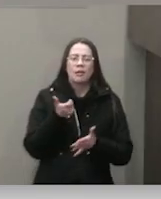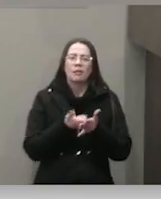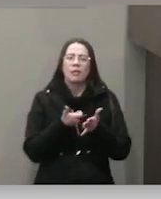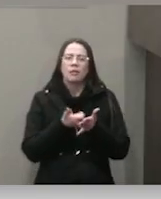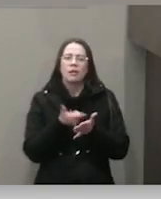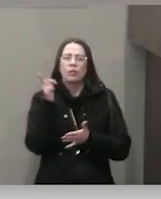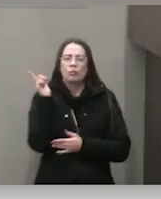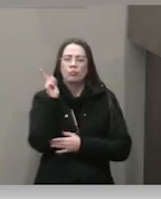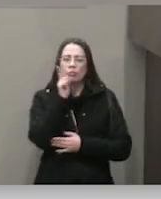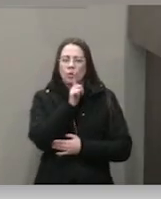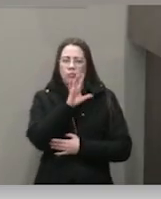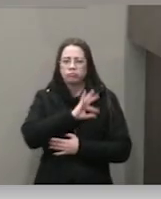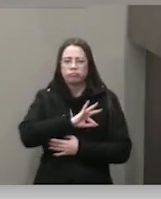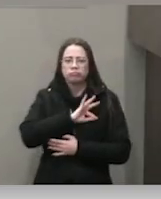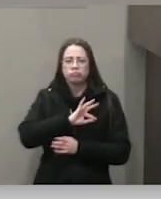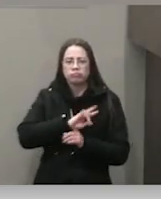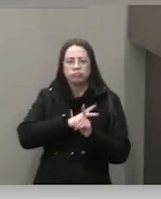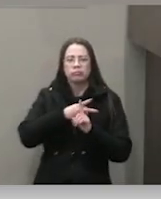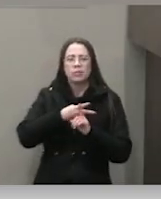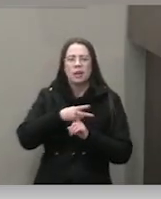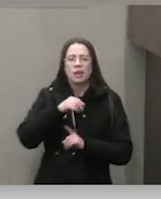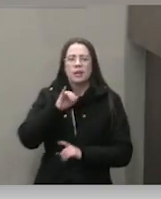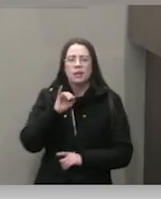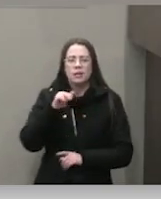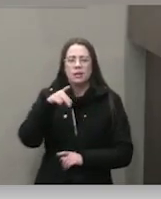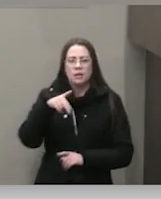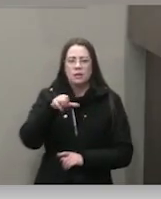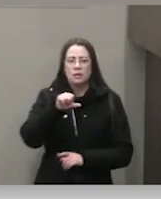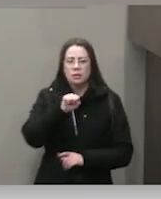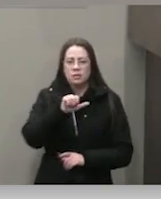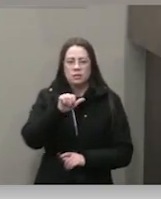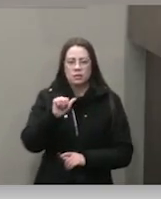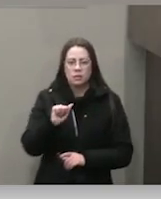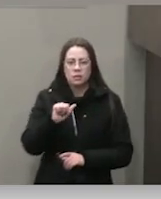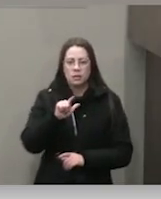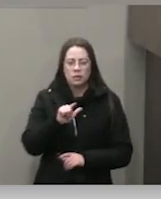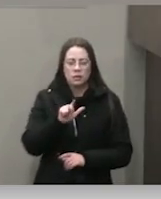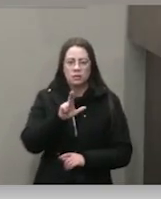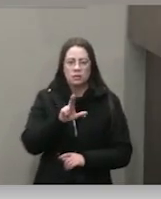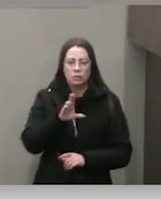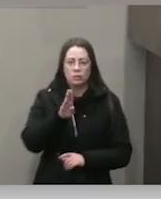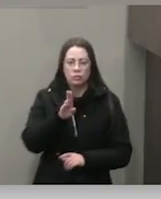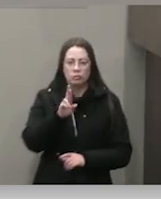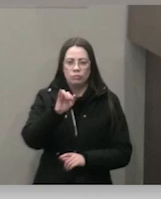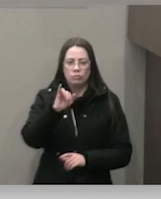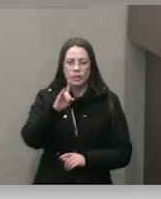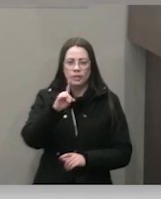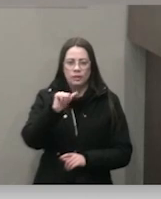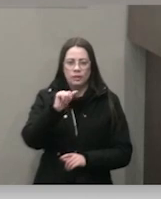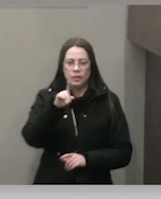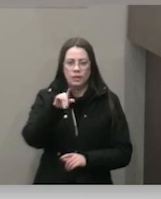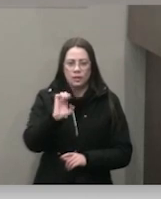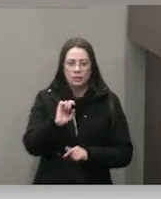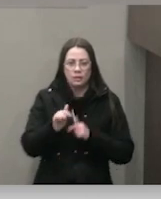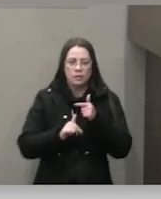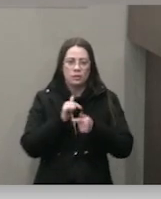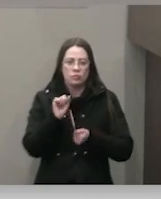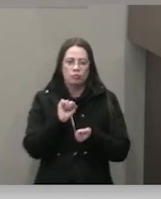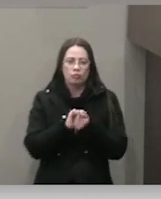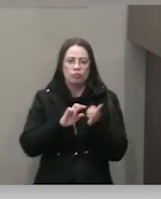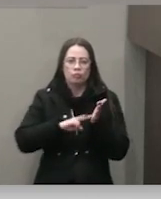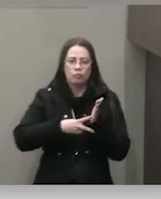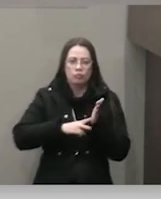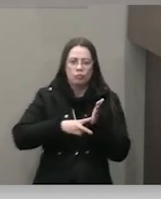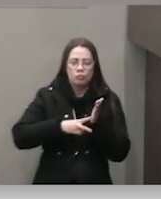secretário de saúde, a gente conseguiu encaminhar, né, a proposta ao prefeito, foi se trabalhando com o sindicato, o